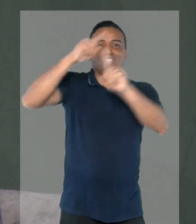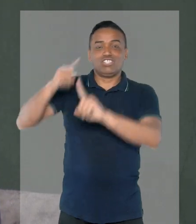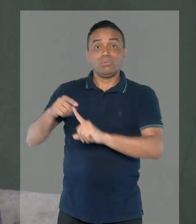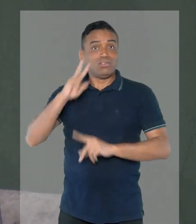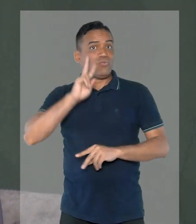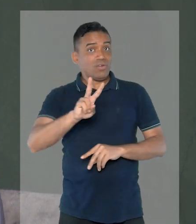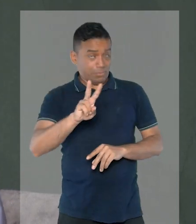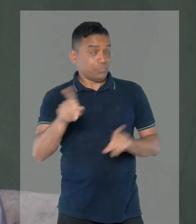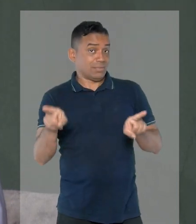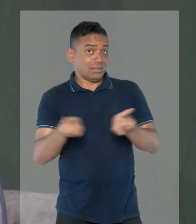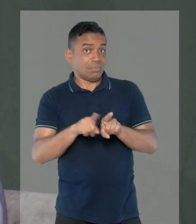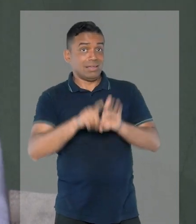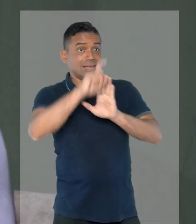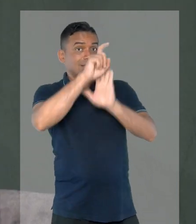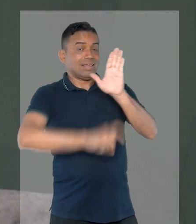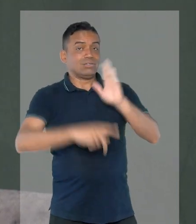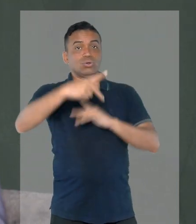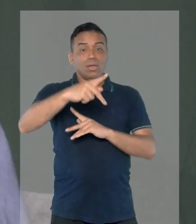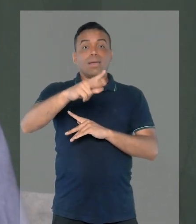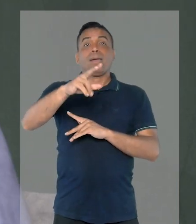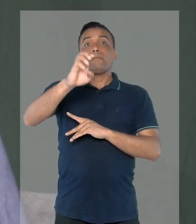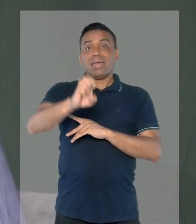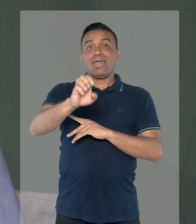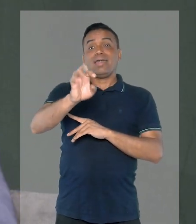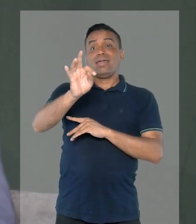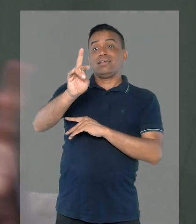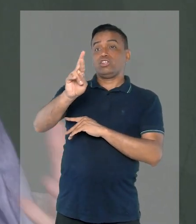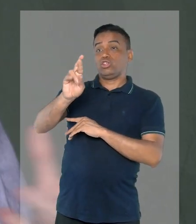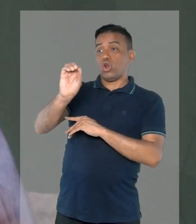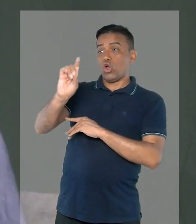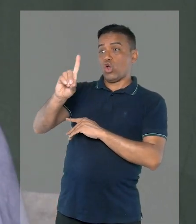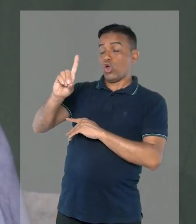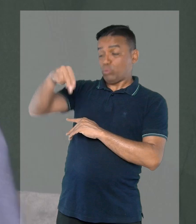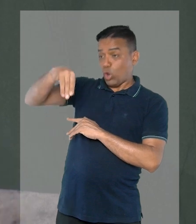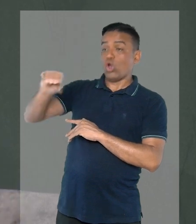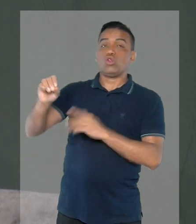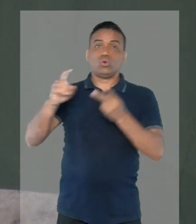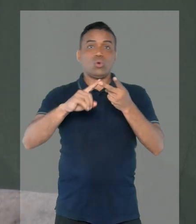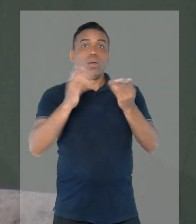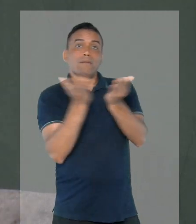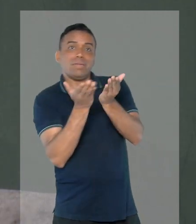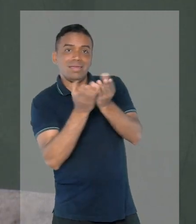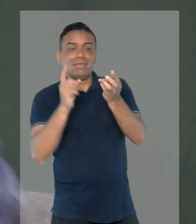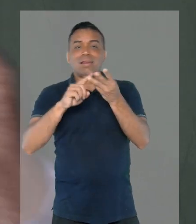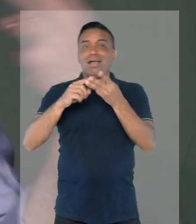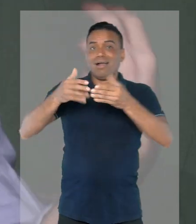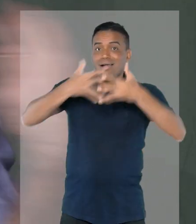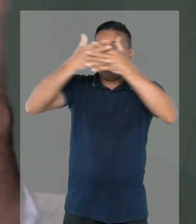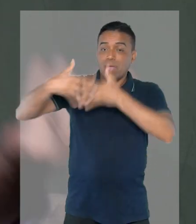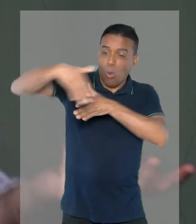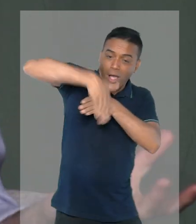ver ali ao mesmo tempo assim, um texto do Petrônio, um texto da Bíblia, um para-choque de caminhão, um